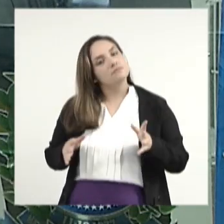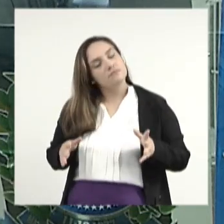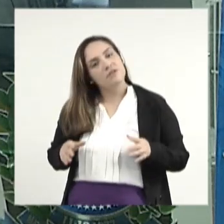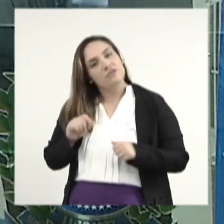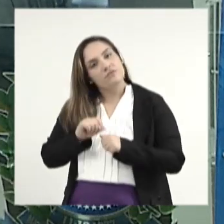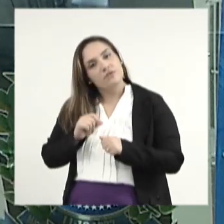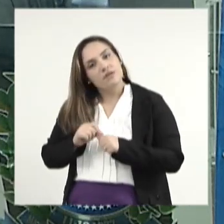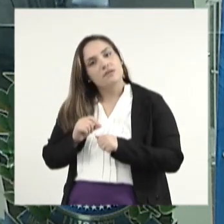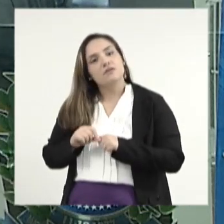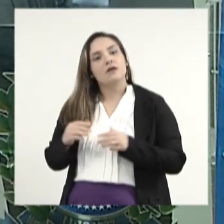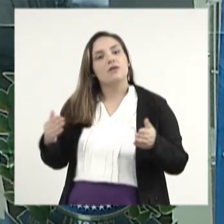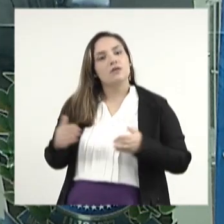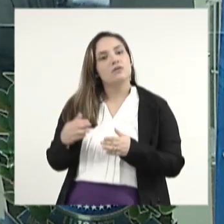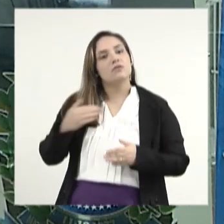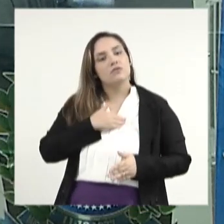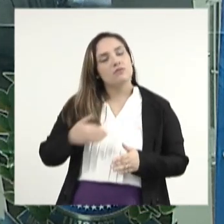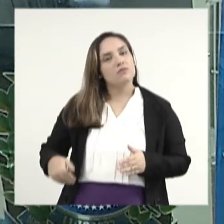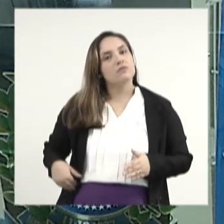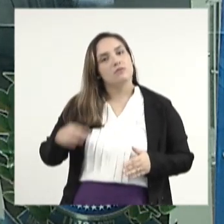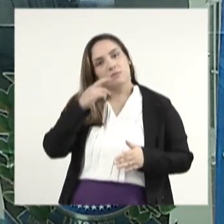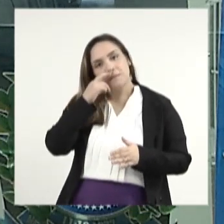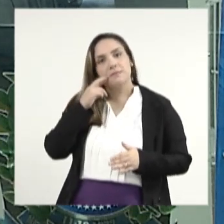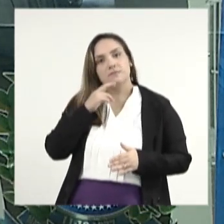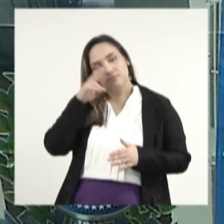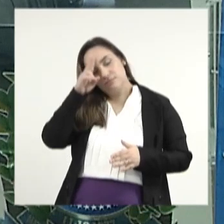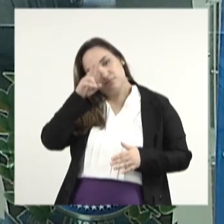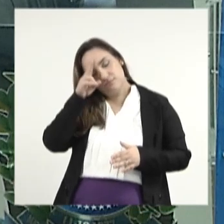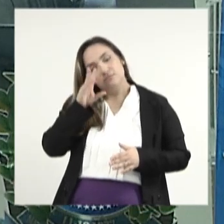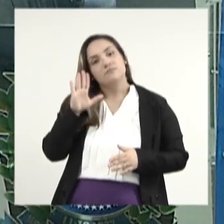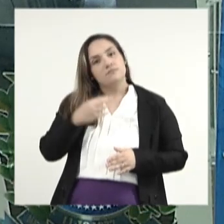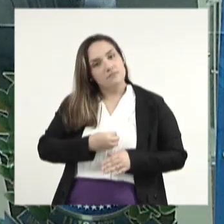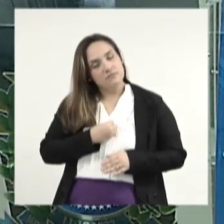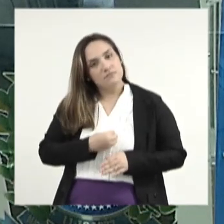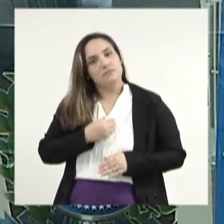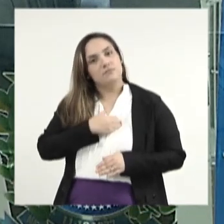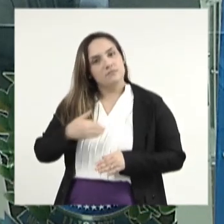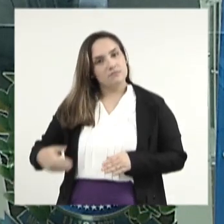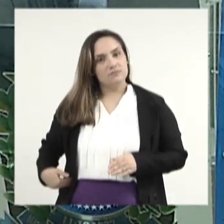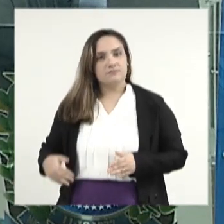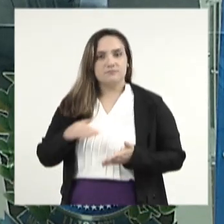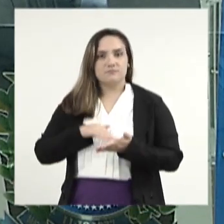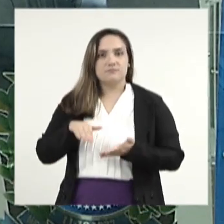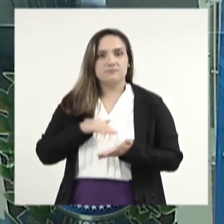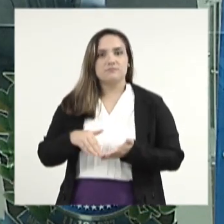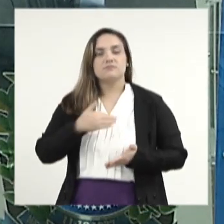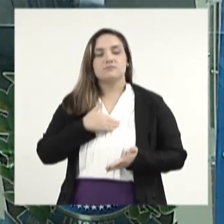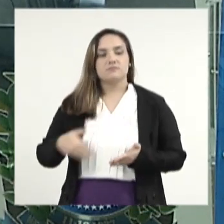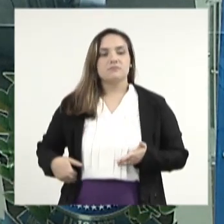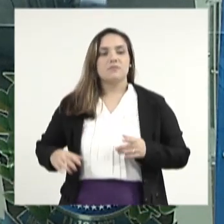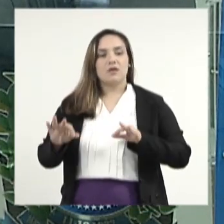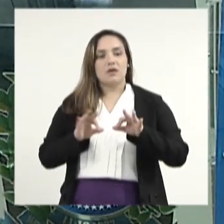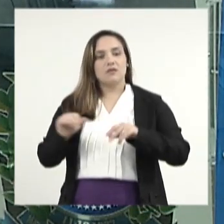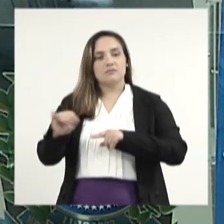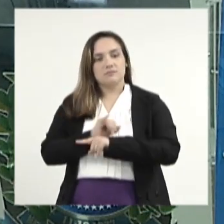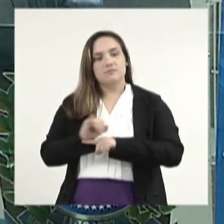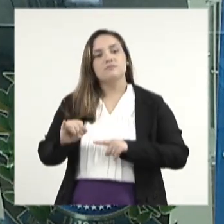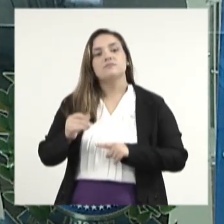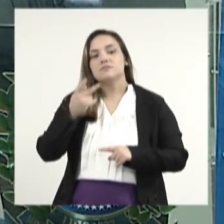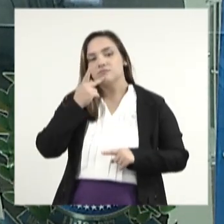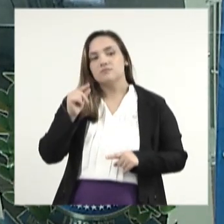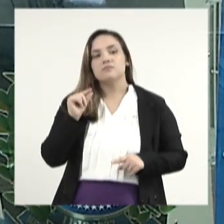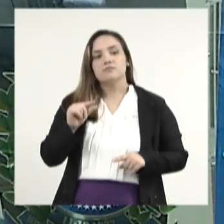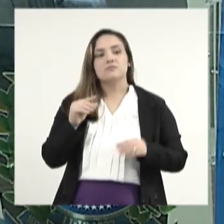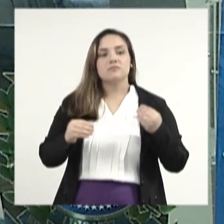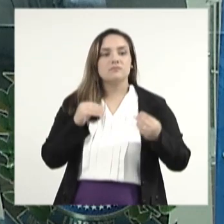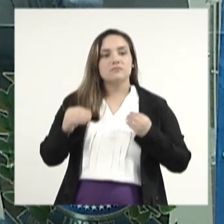promovidas já durante a gestão do governador Eduardo Rido, ele lembrou que ele estava fazendo parte do governo como secretário de governo e gestão estratégica e falou um pouquinho então